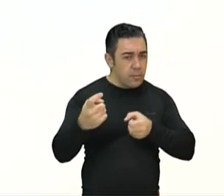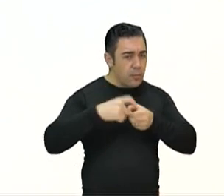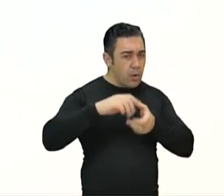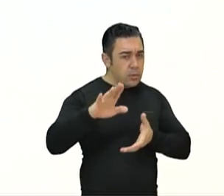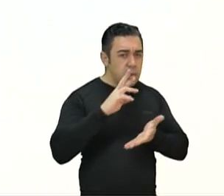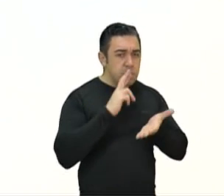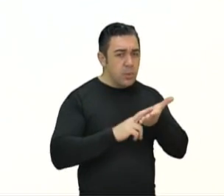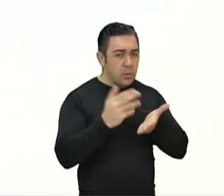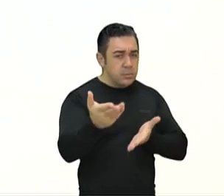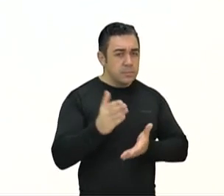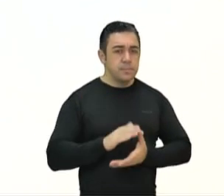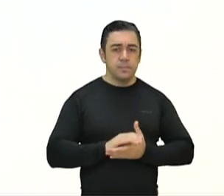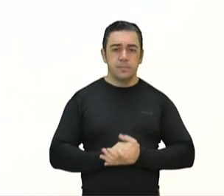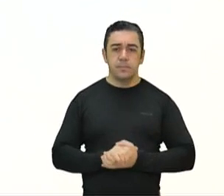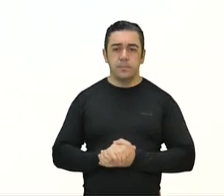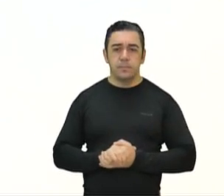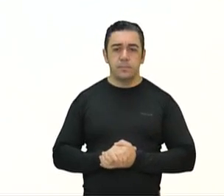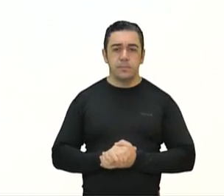para vocês resolverem.